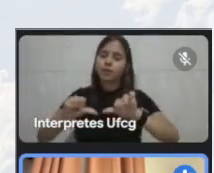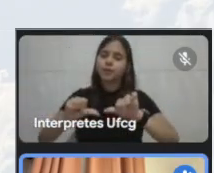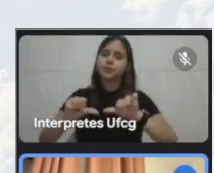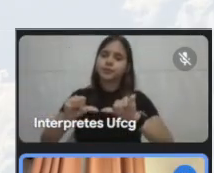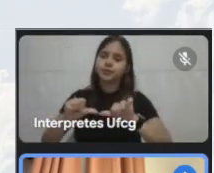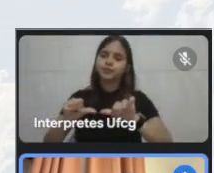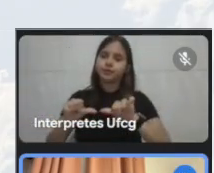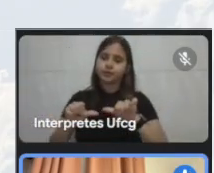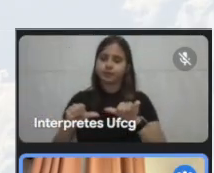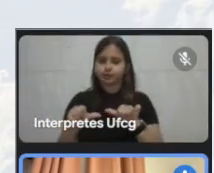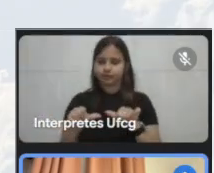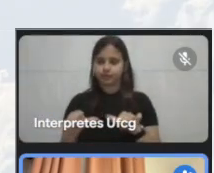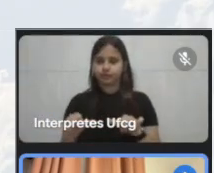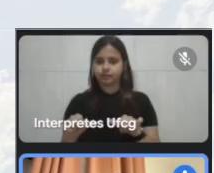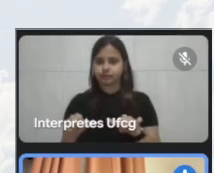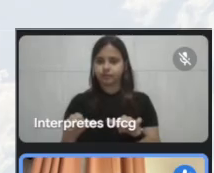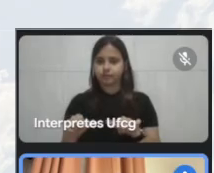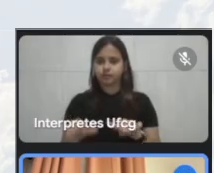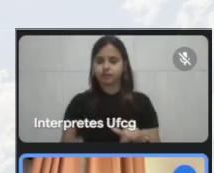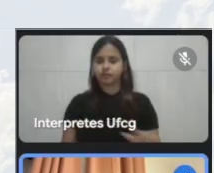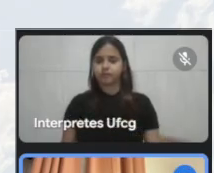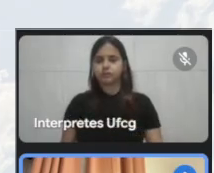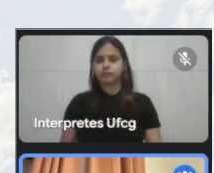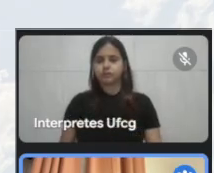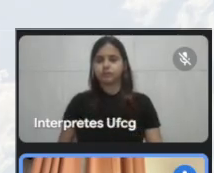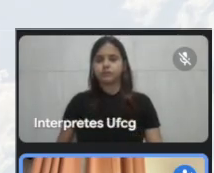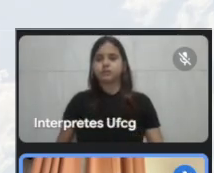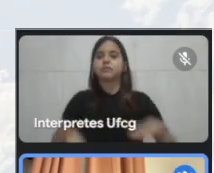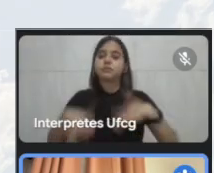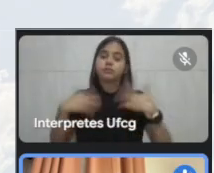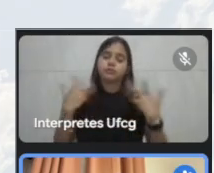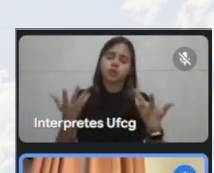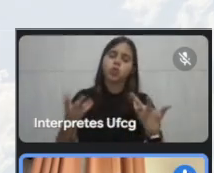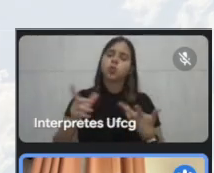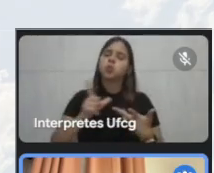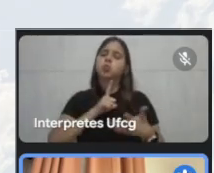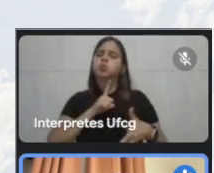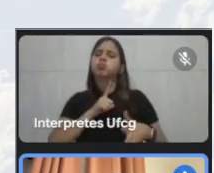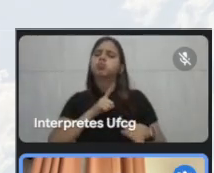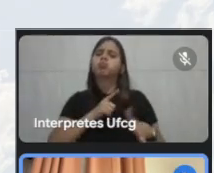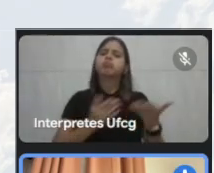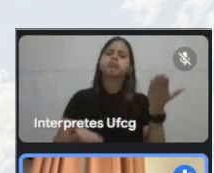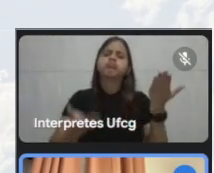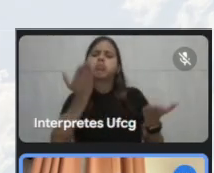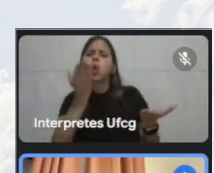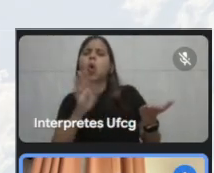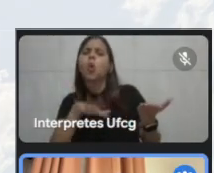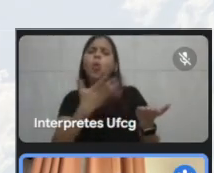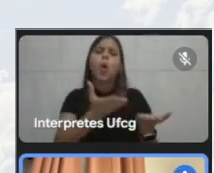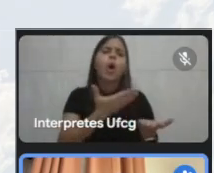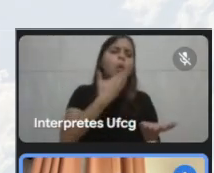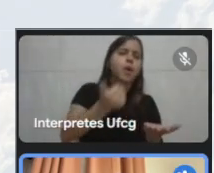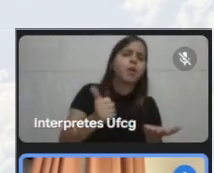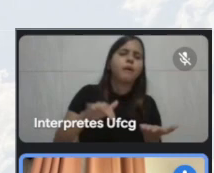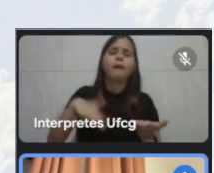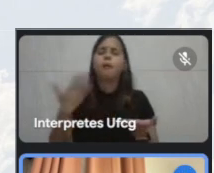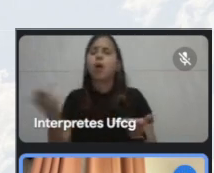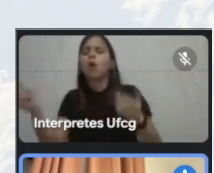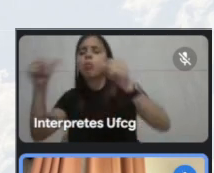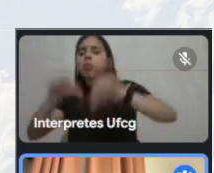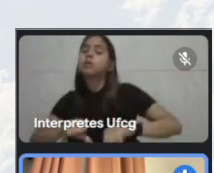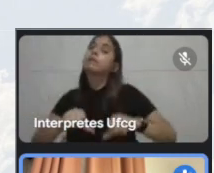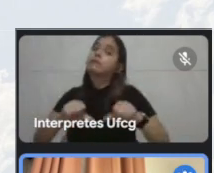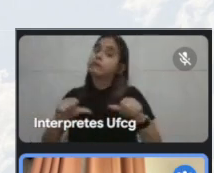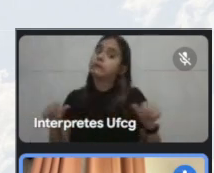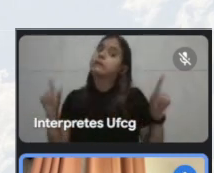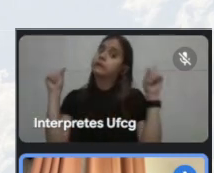simulação da classe de formação natural. Então, todo esse balanceamento de qual é melhor, qual é pior, é muito complexo,